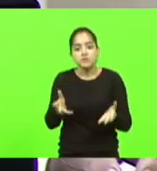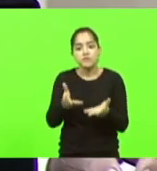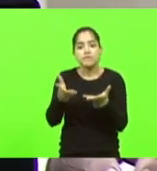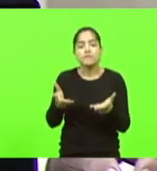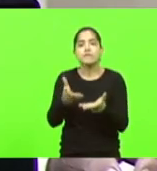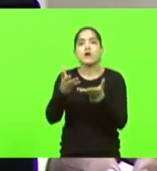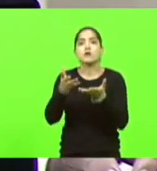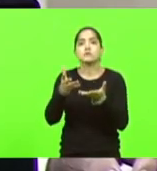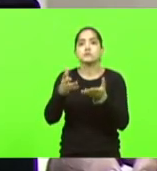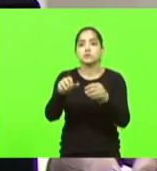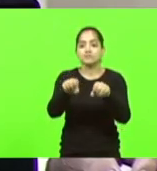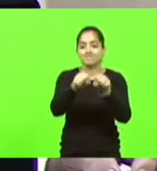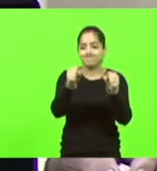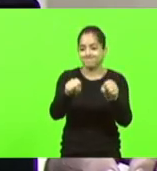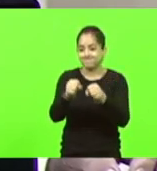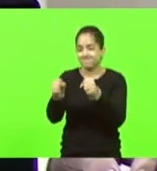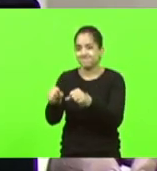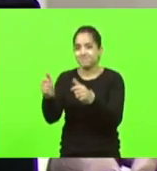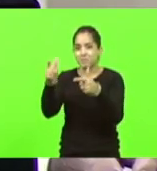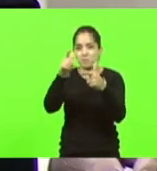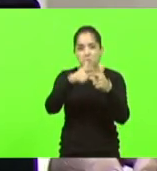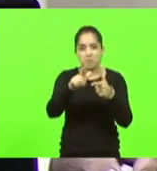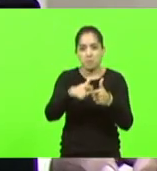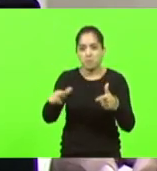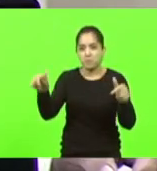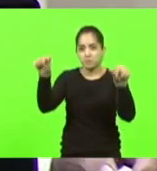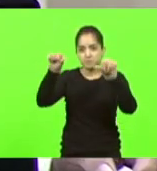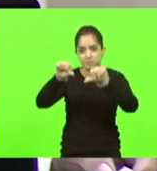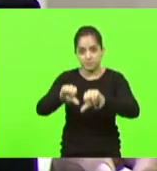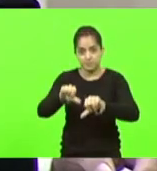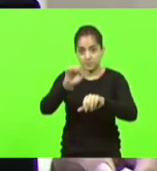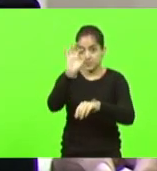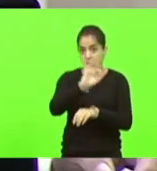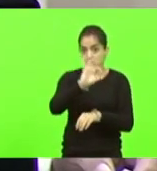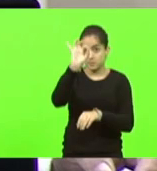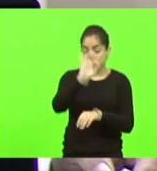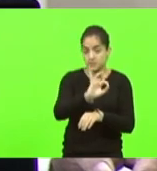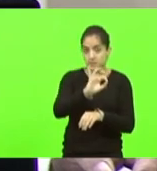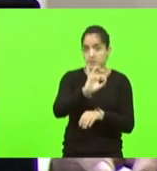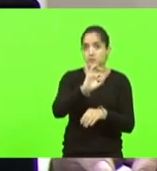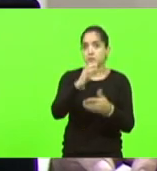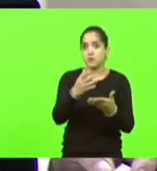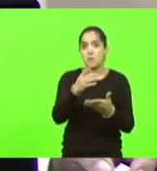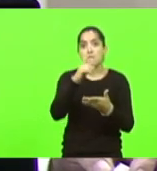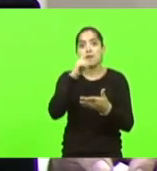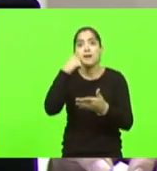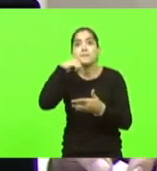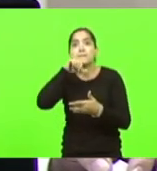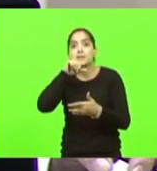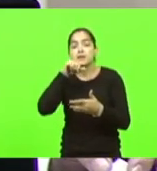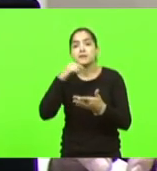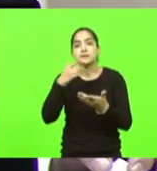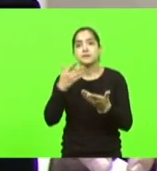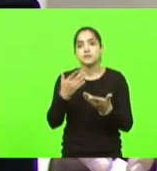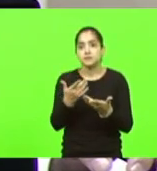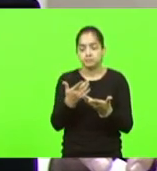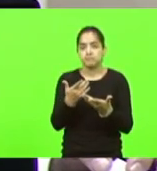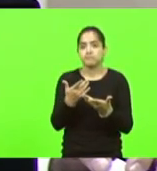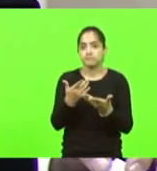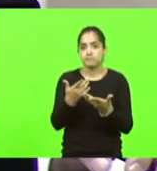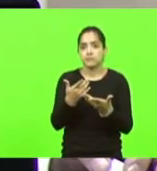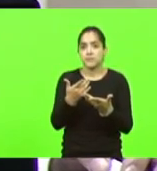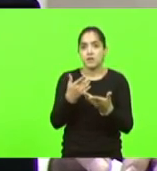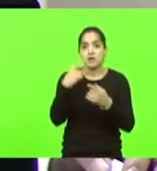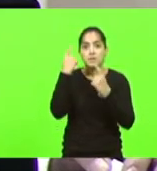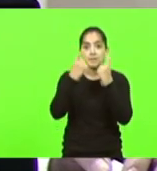a desgraça desde percentual de servidores que é pai e mãe que tem a